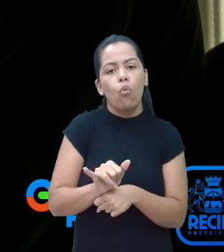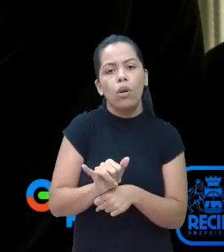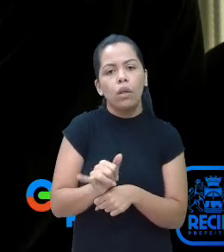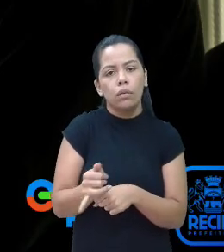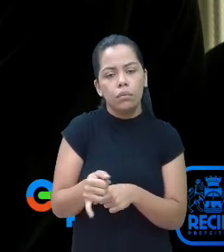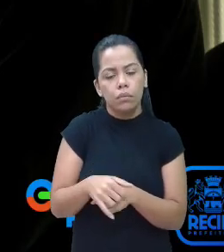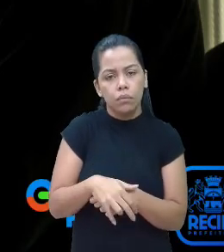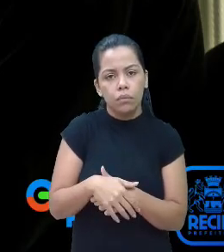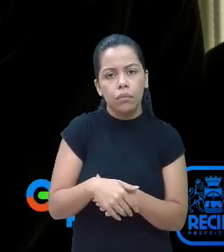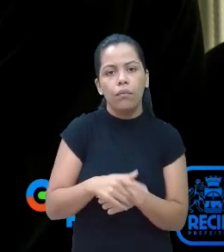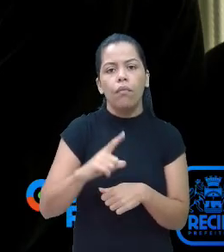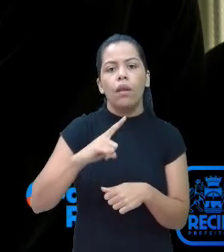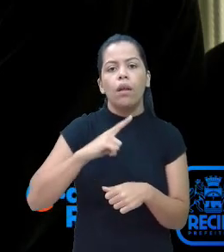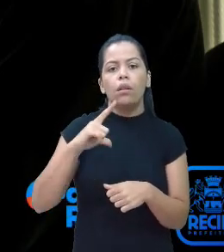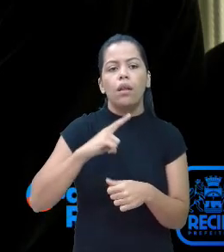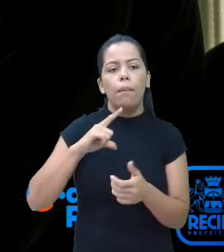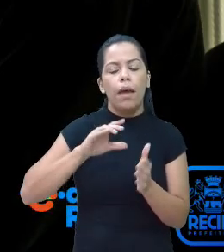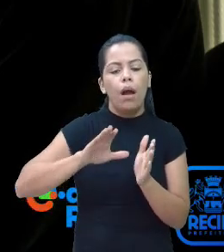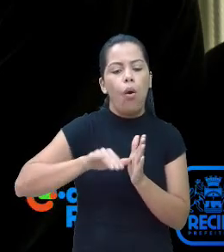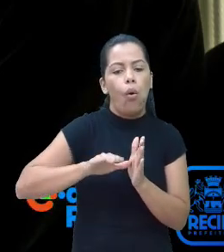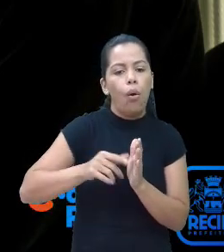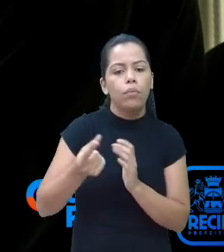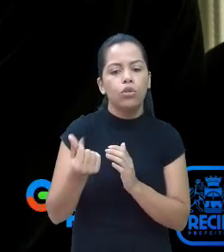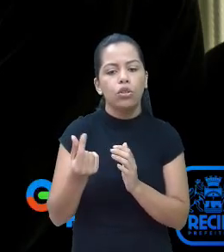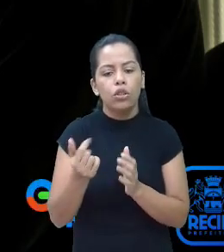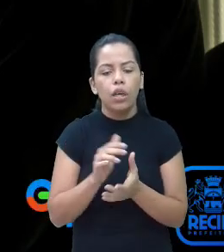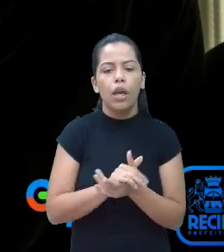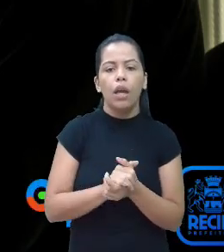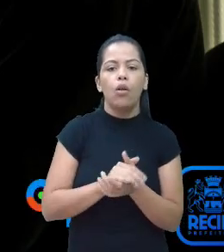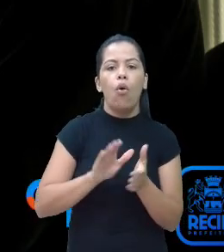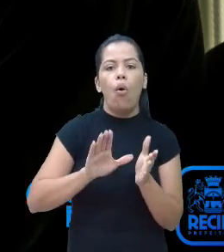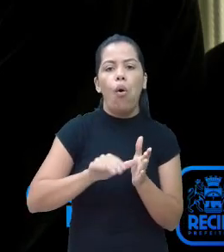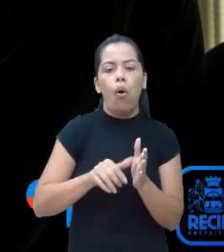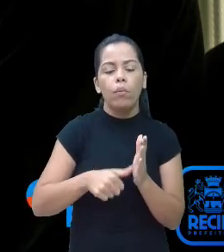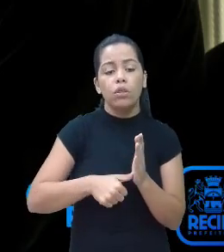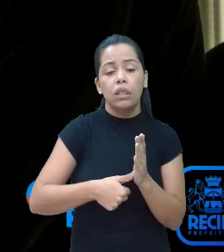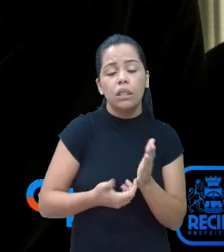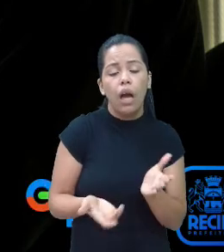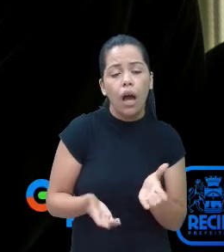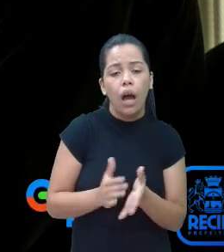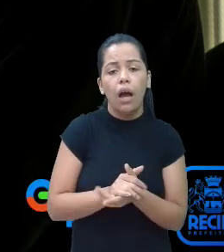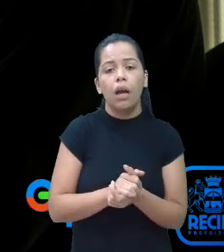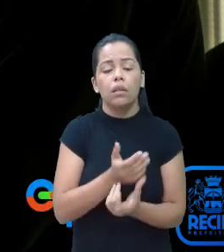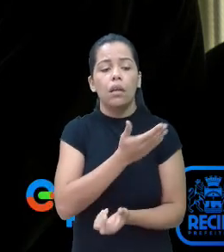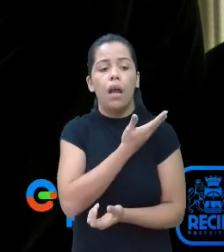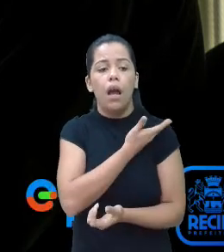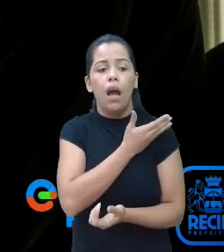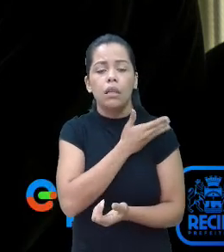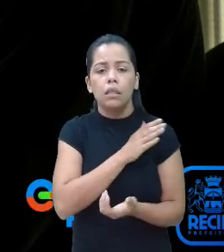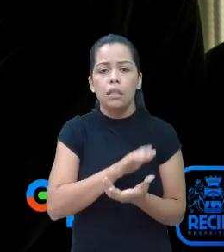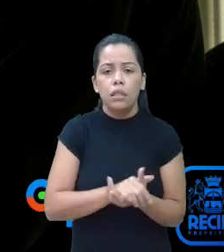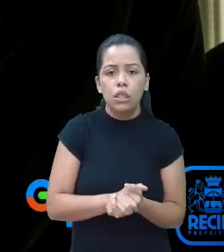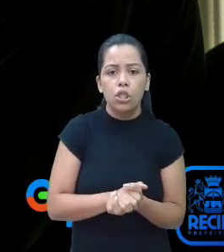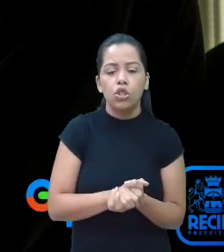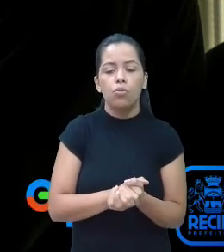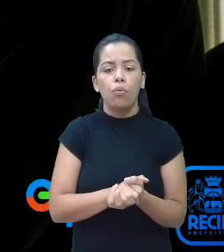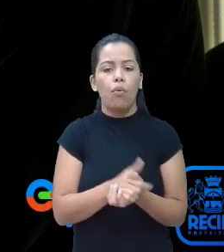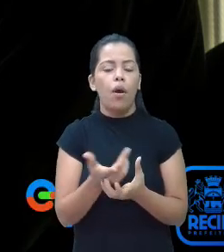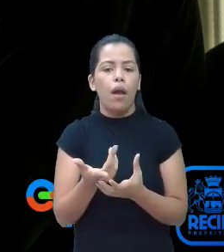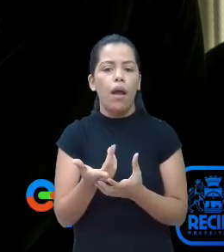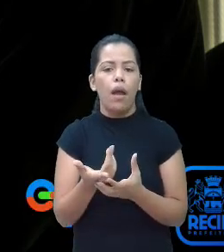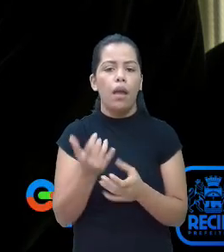dinheiro, o roubo de identidade, o racismo, a homofobia, a fake news e os hackers,